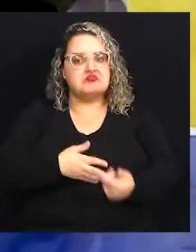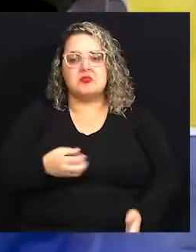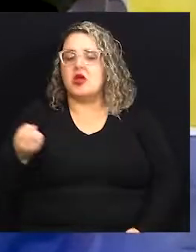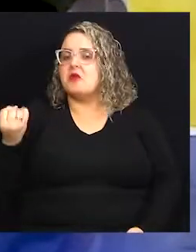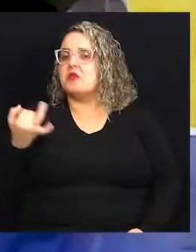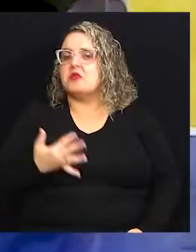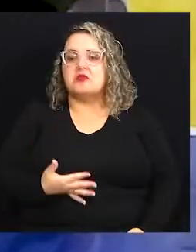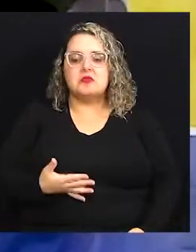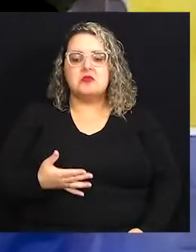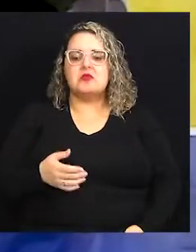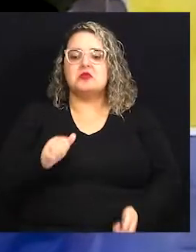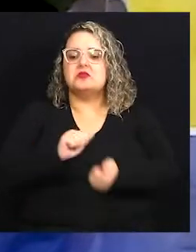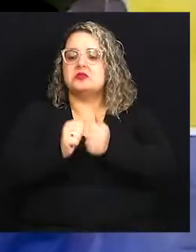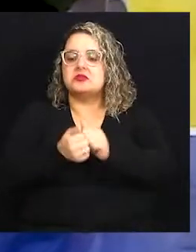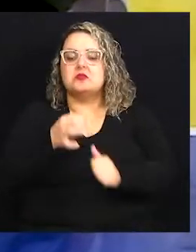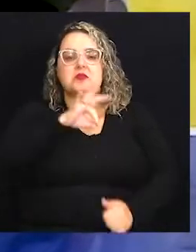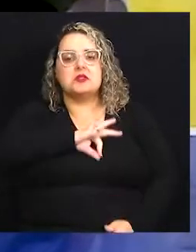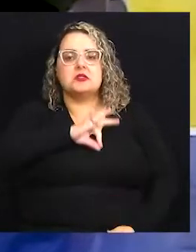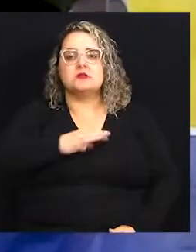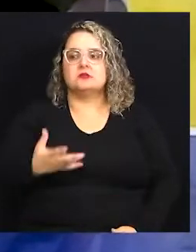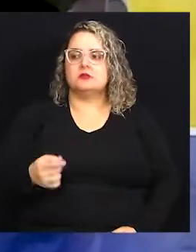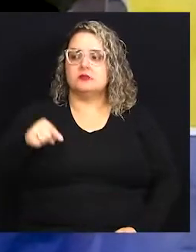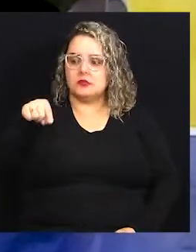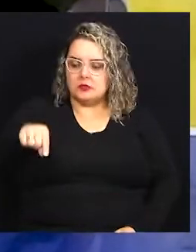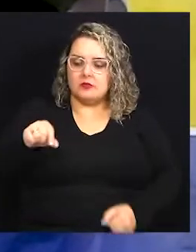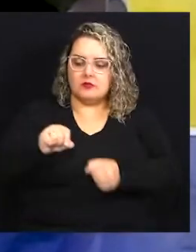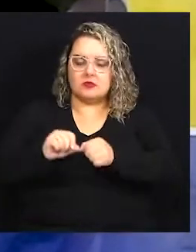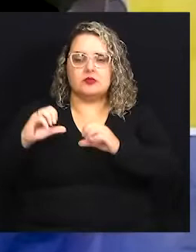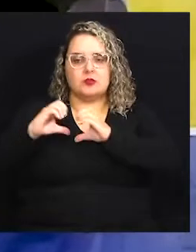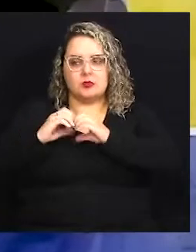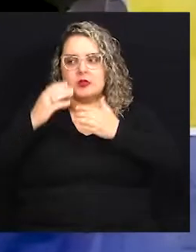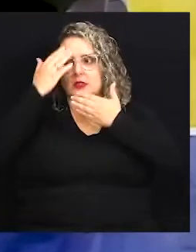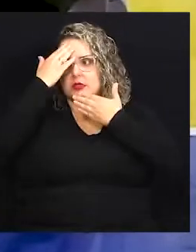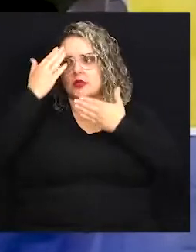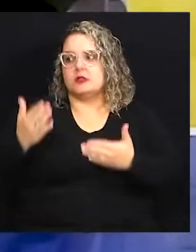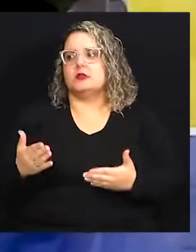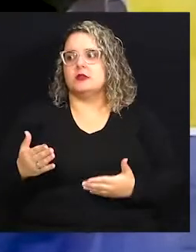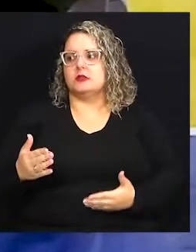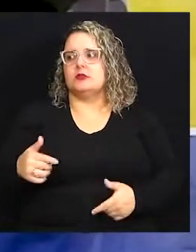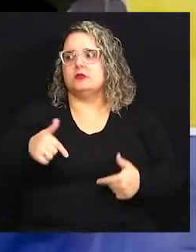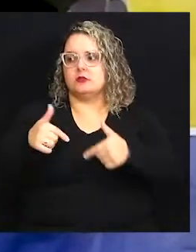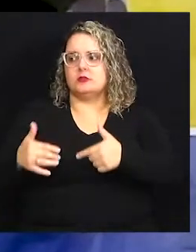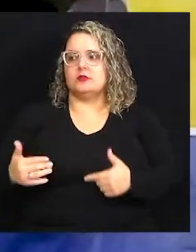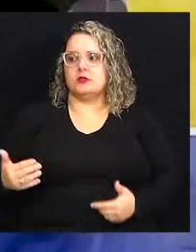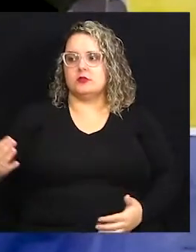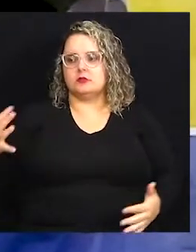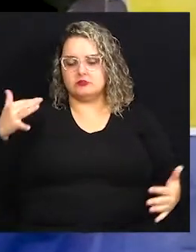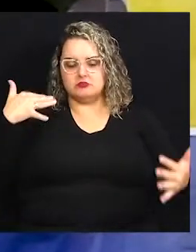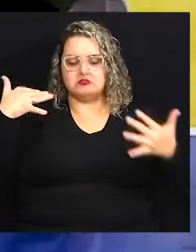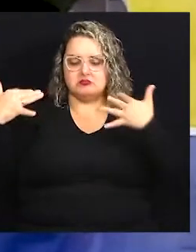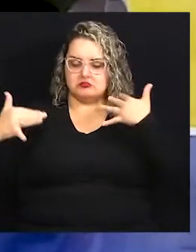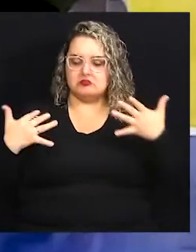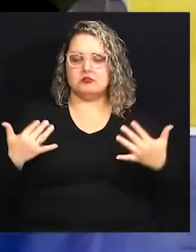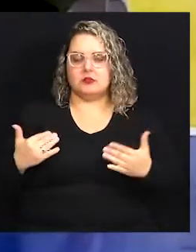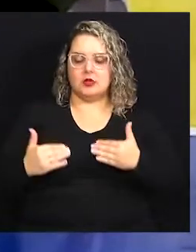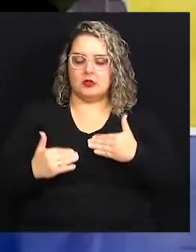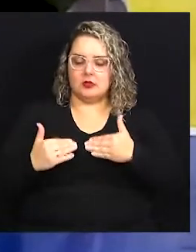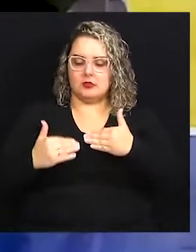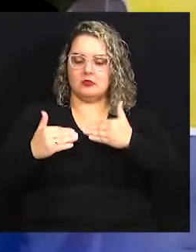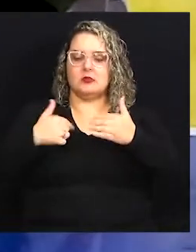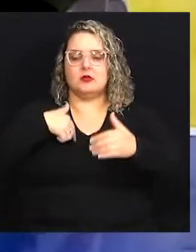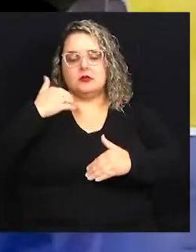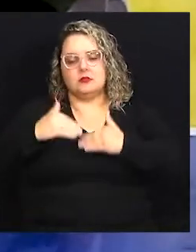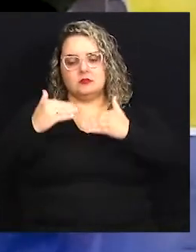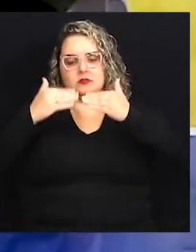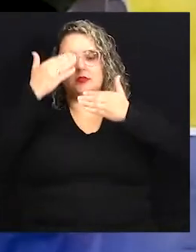para ganhar. Então eu fui lá, fiz com amor, graças a Deus o trabalho foi reconhecido, que os degraus foram subindo, né? Graças a